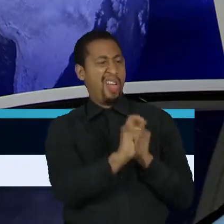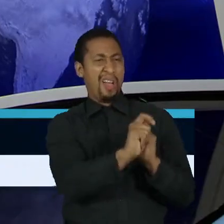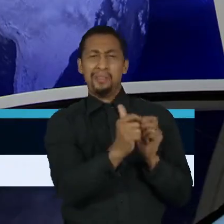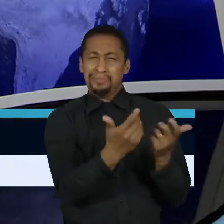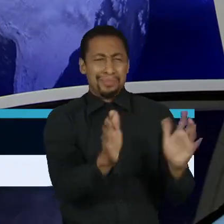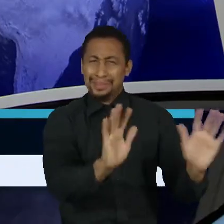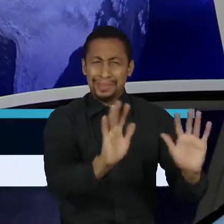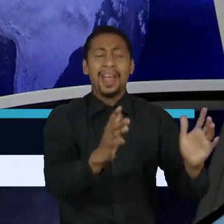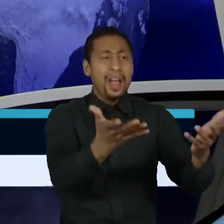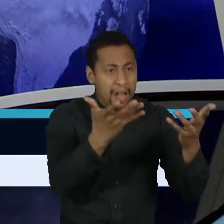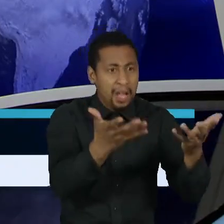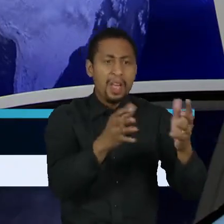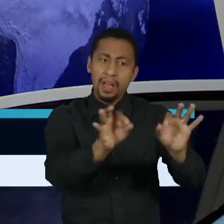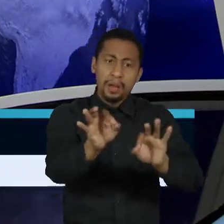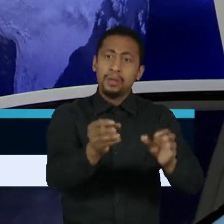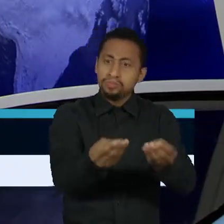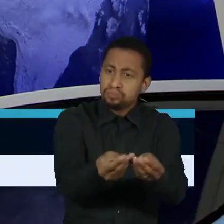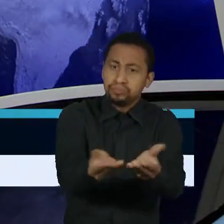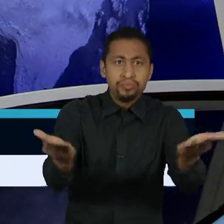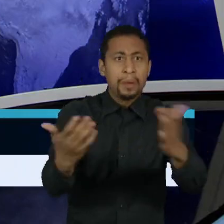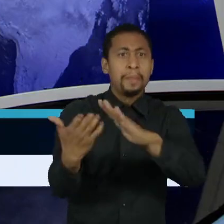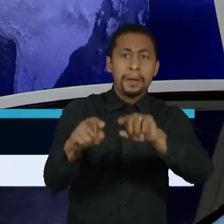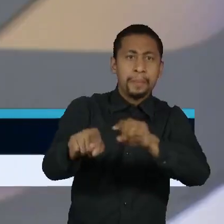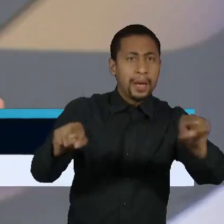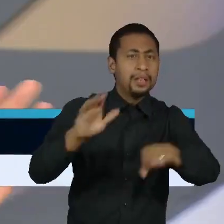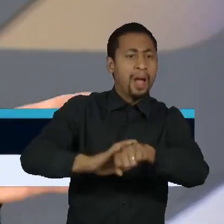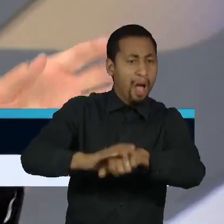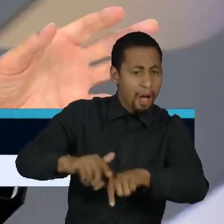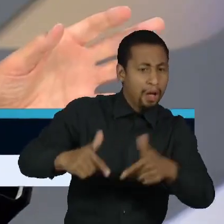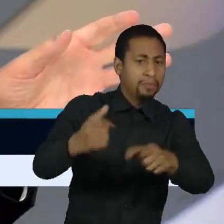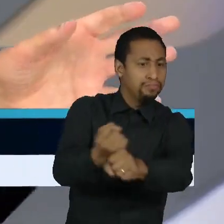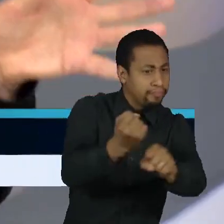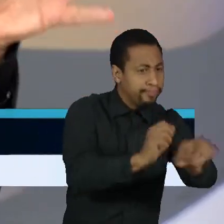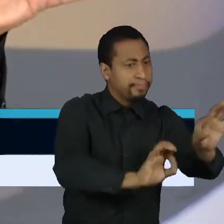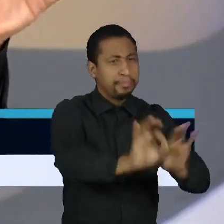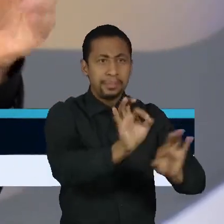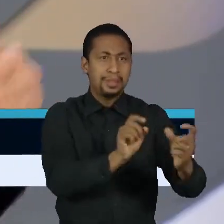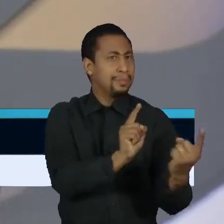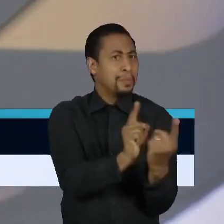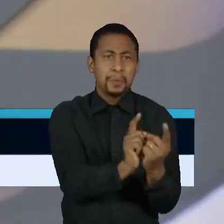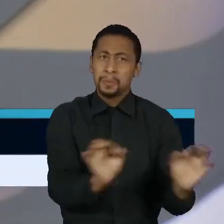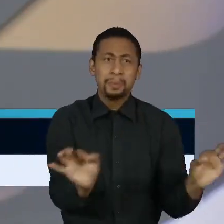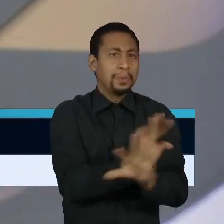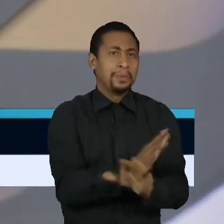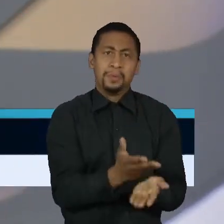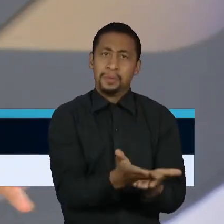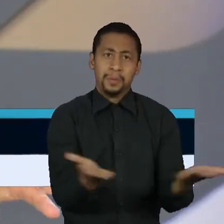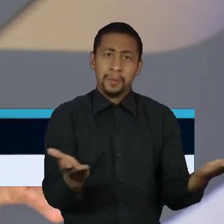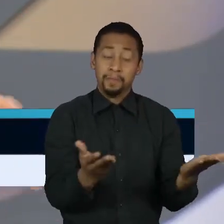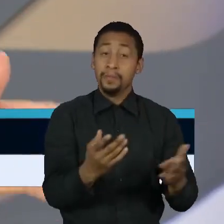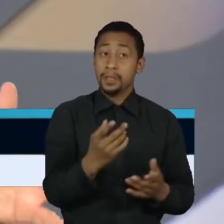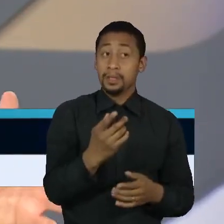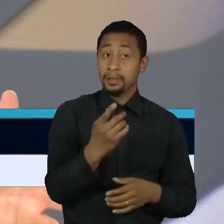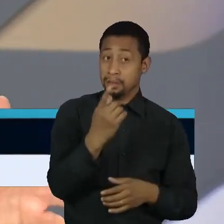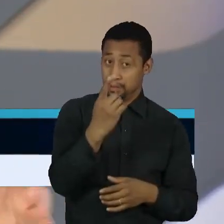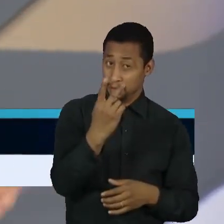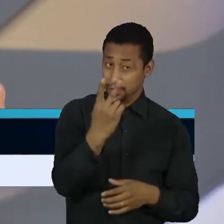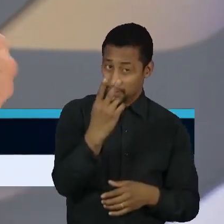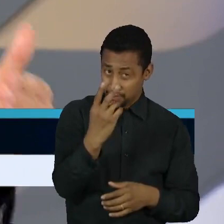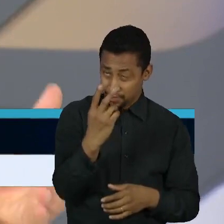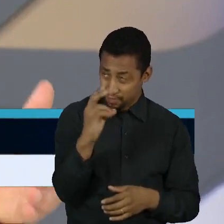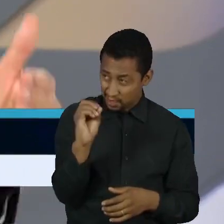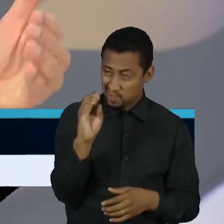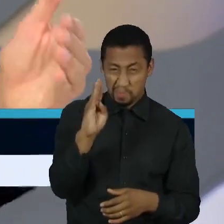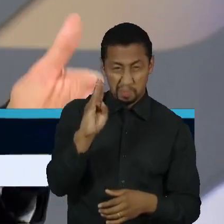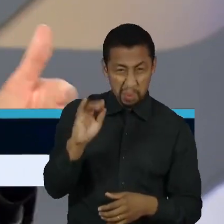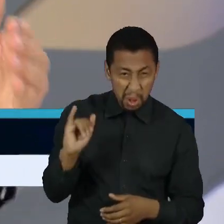e receber pelo serviço. Então, sem dúvida, eu acho que 120 bi é pouco. Eu acho